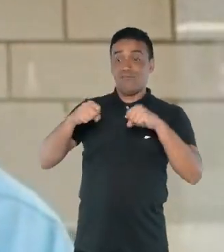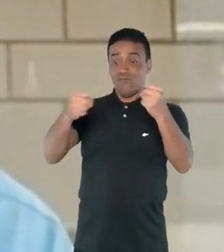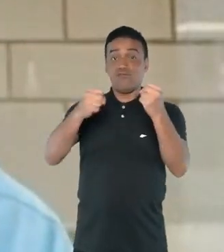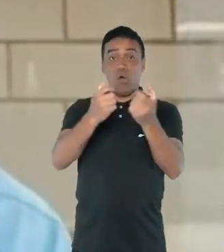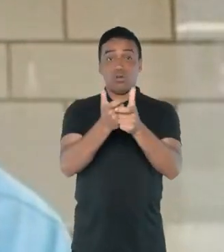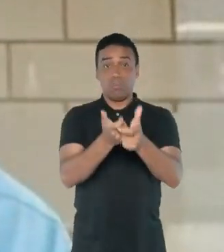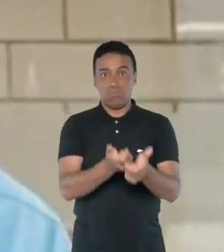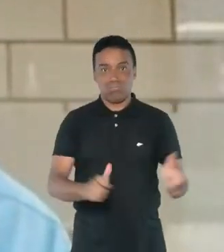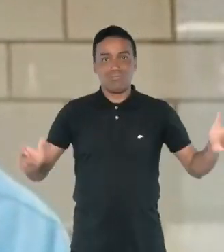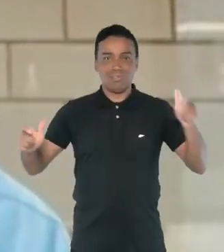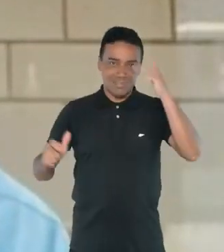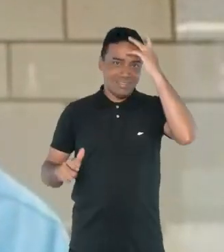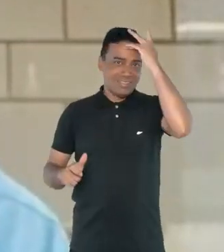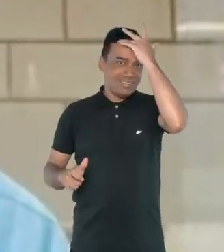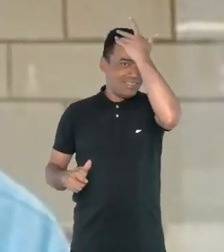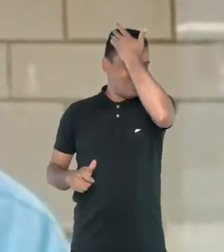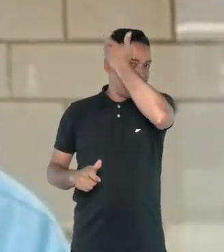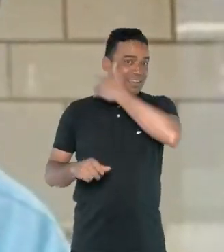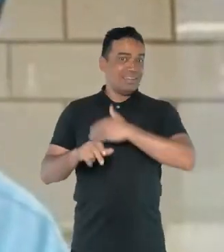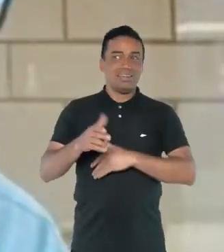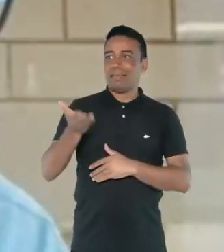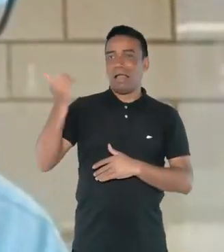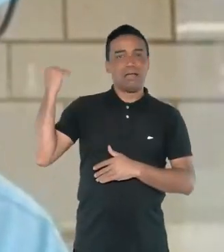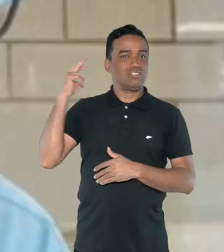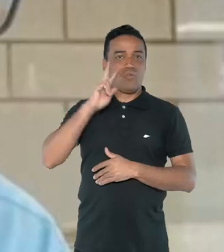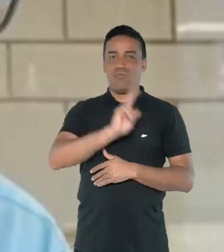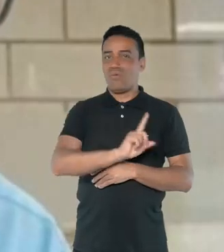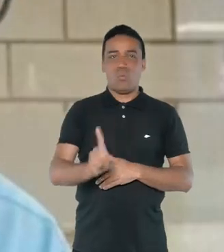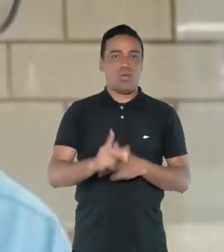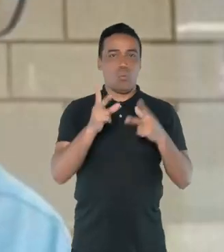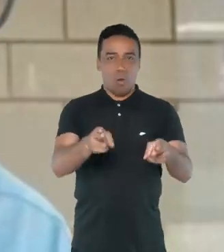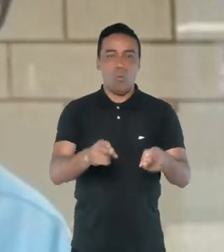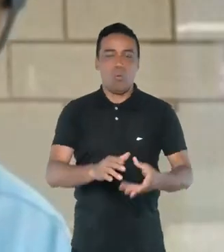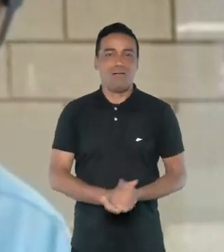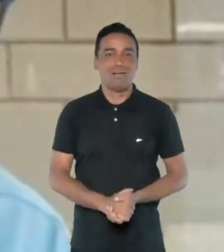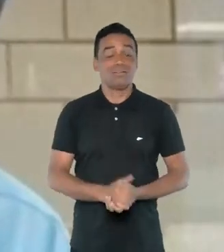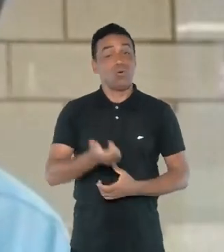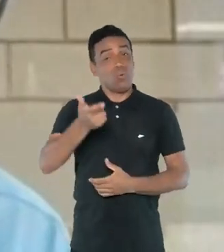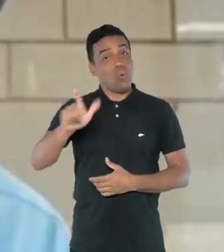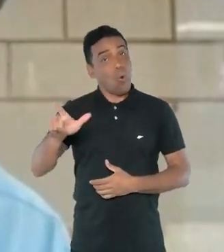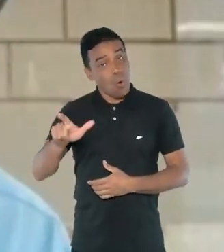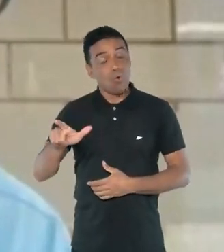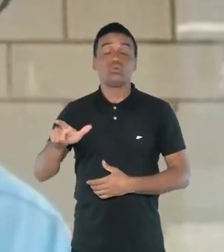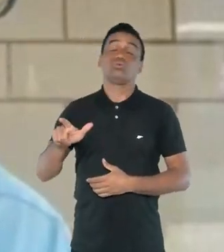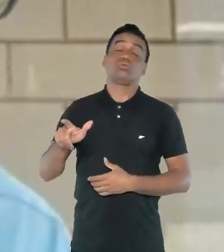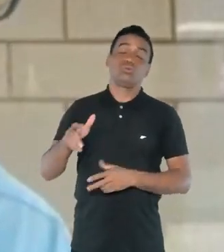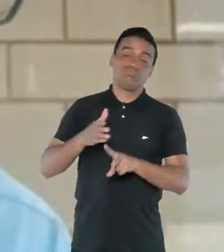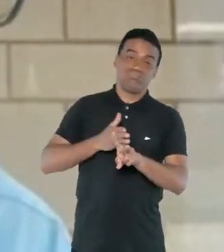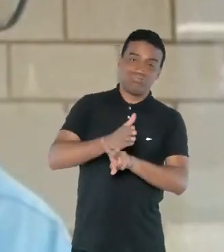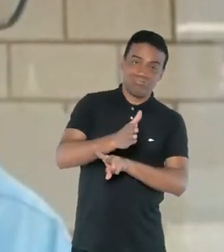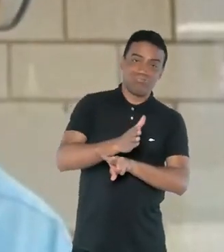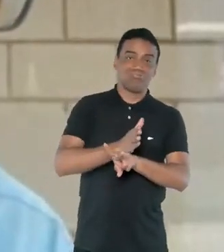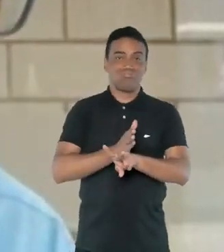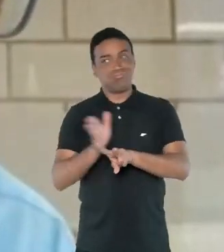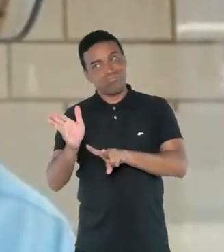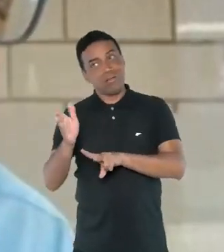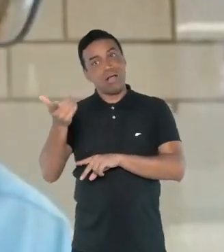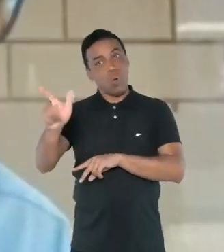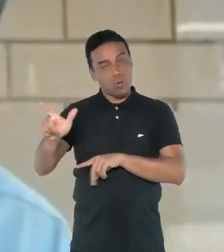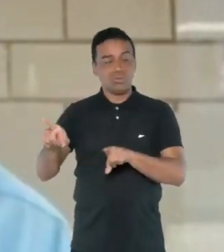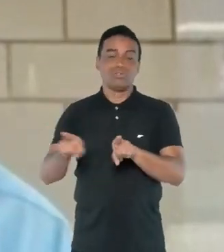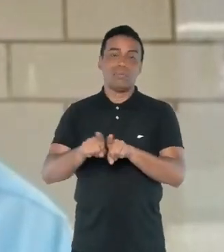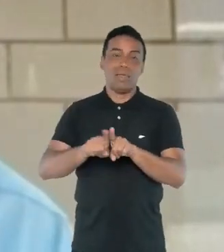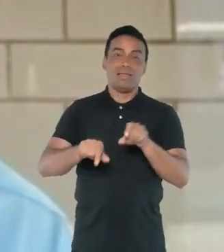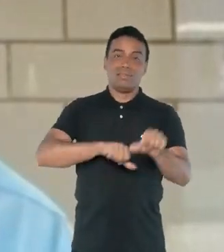nunca se tinha visto antes, né? Um outro eixo importante dessa transformação